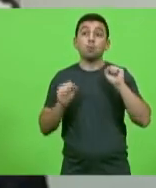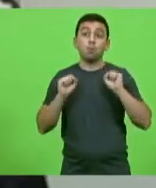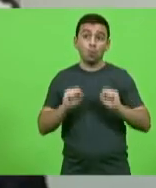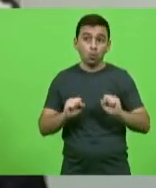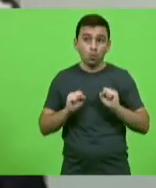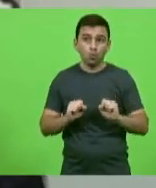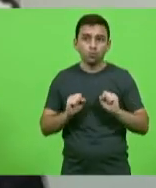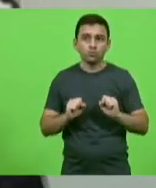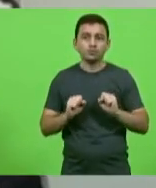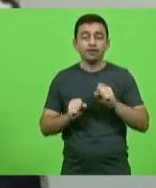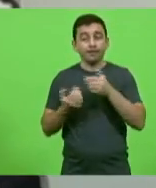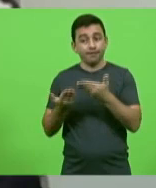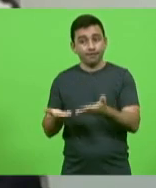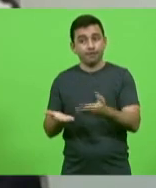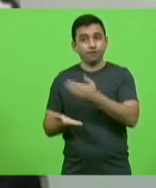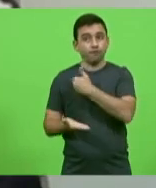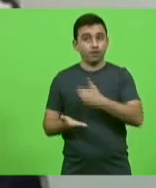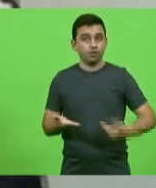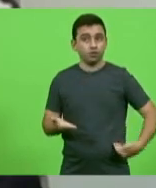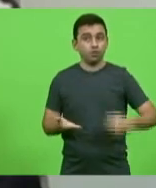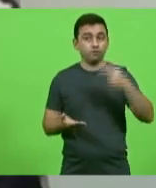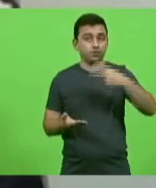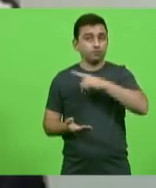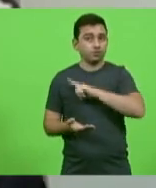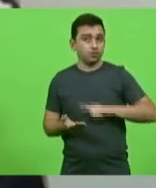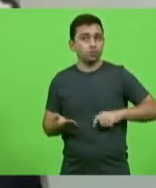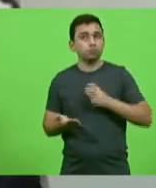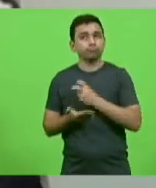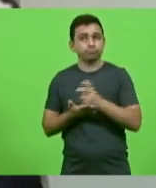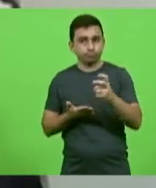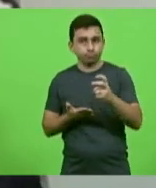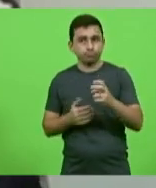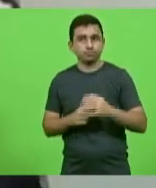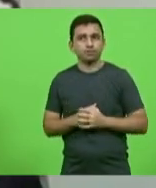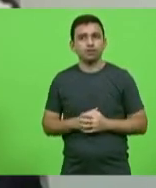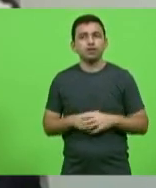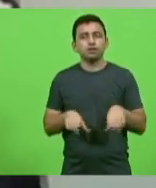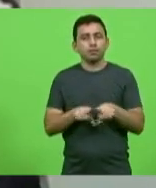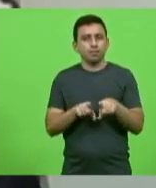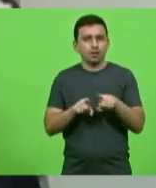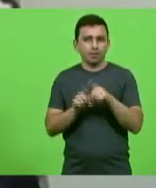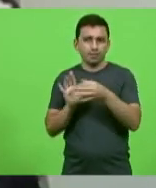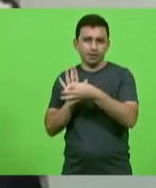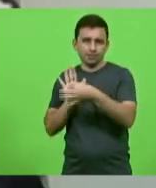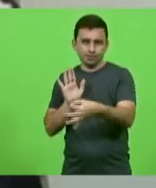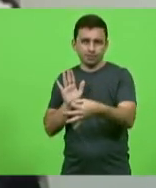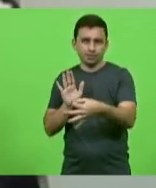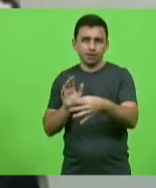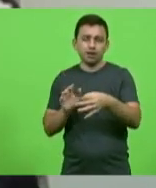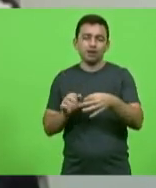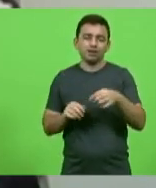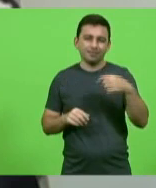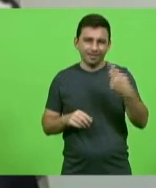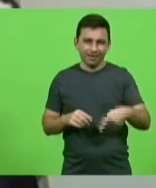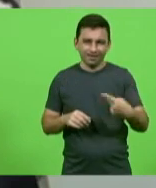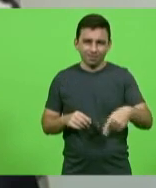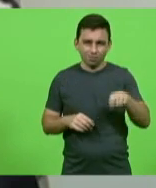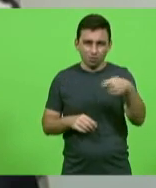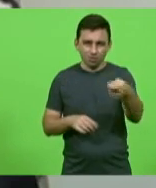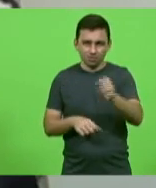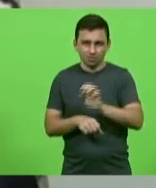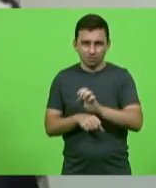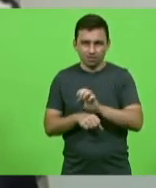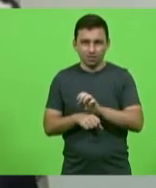aliás de impeachment do governador e da vice governador como citado pelo parecer da procuradoria da casa desta casa